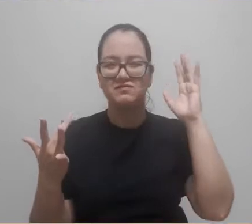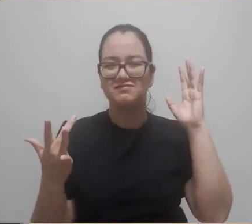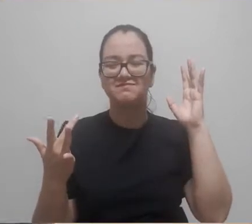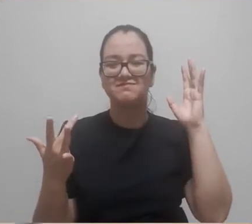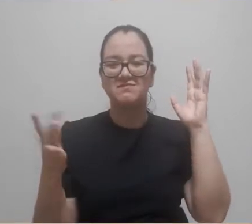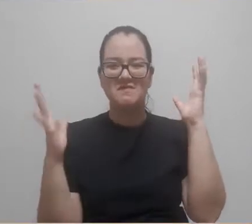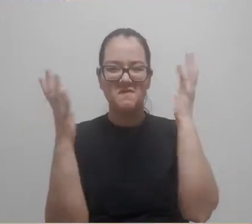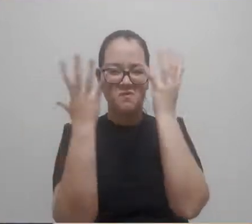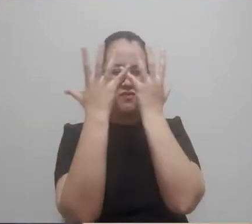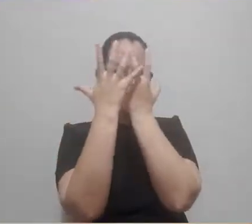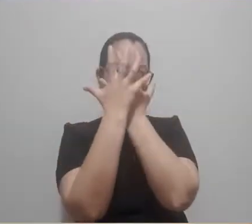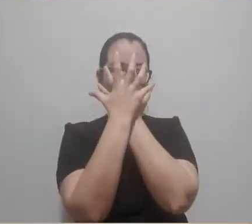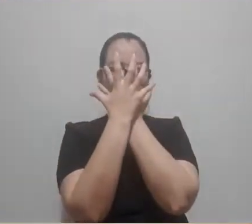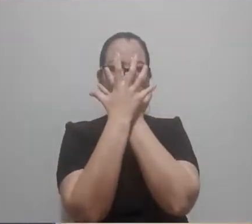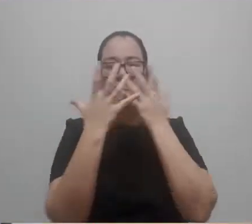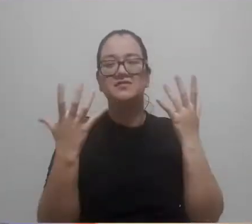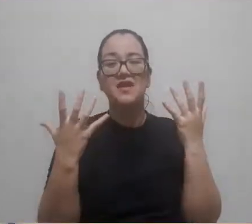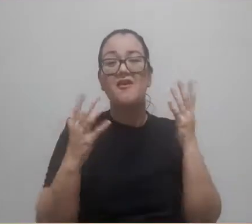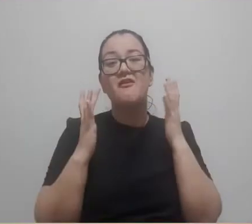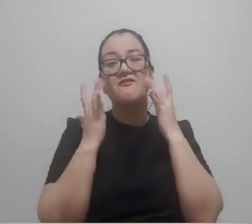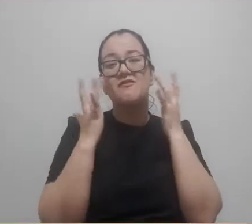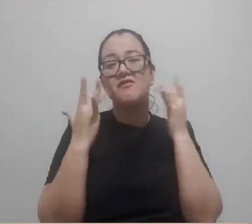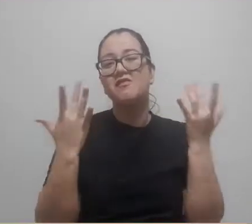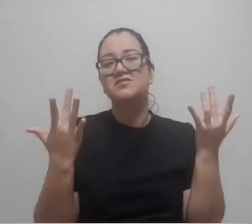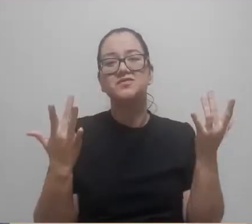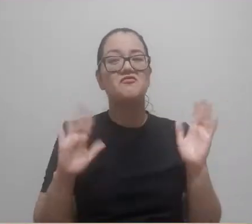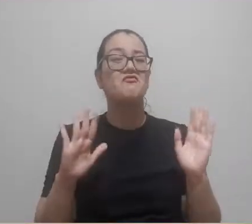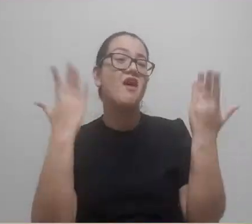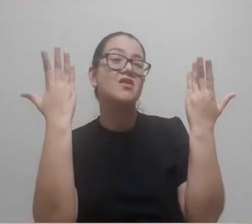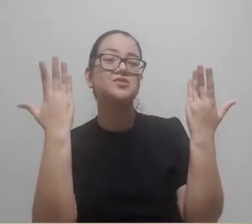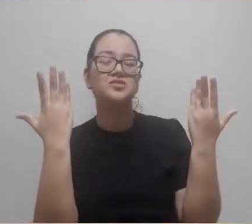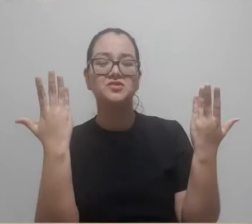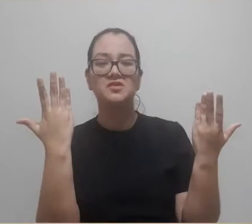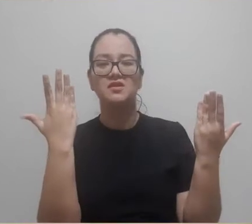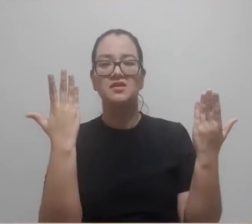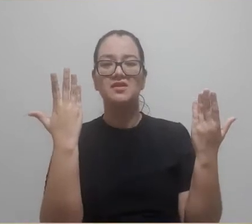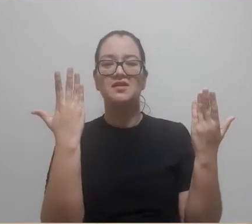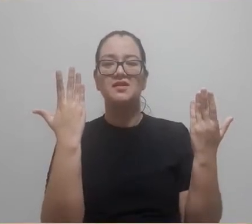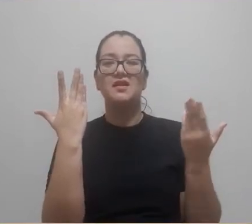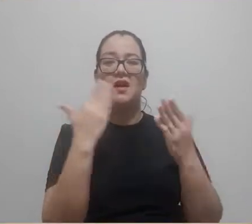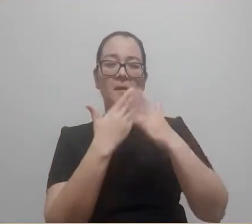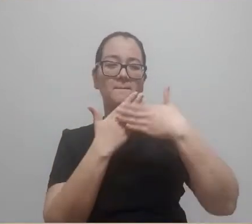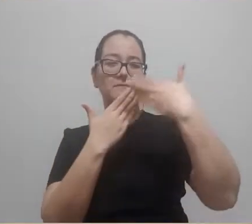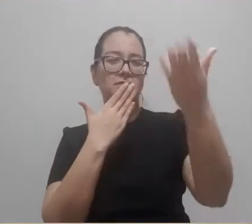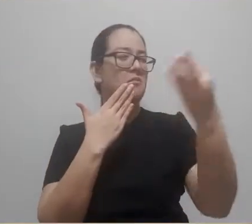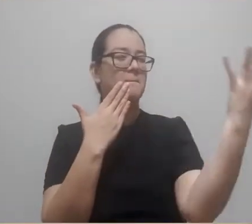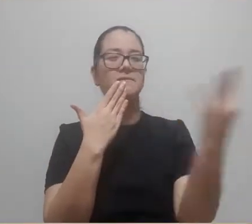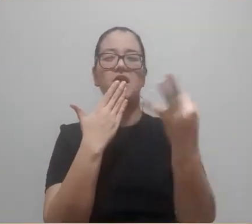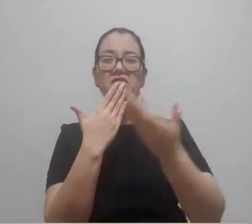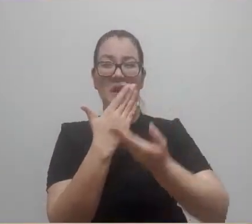excelentes atores no contexto da religiosidade. Só que isso só de capa. Por